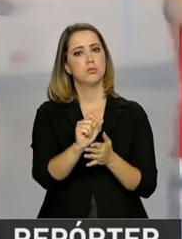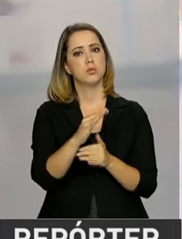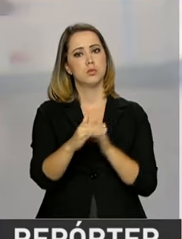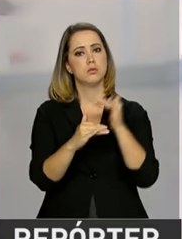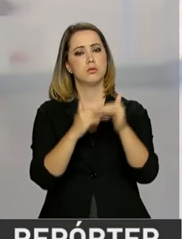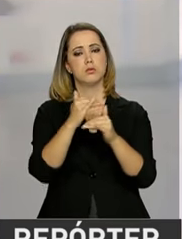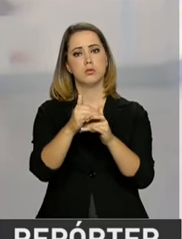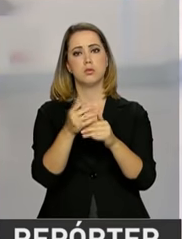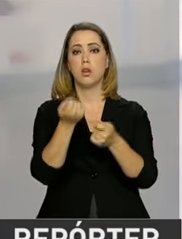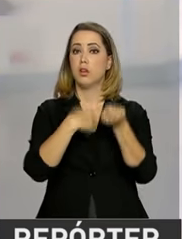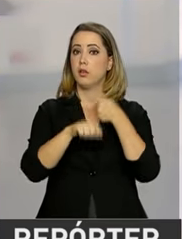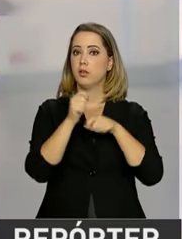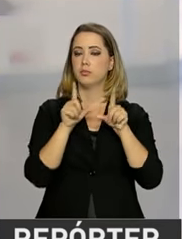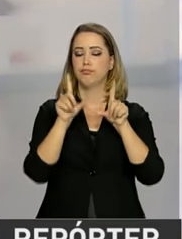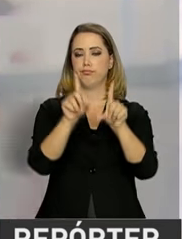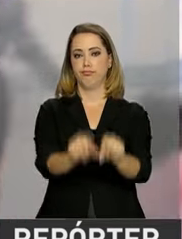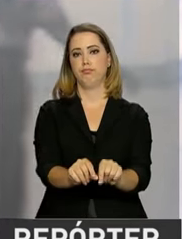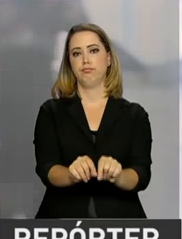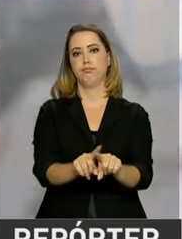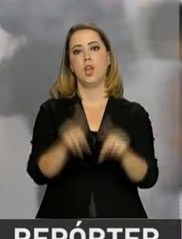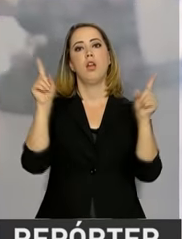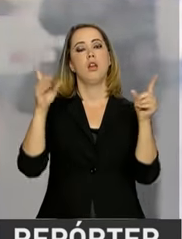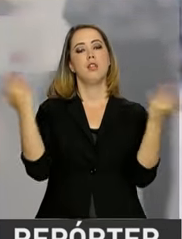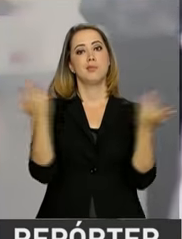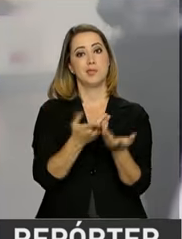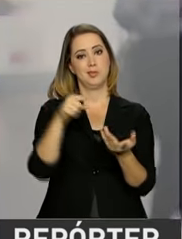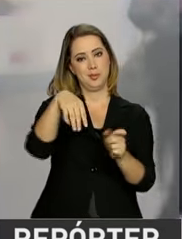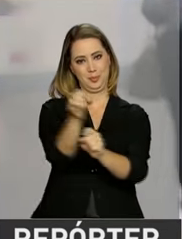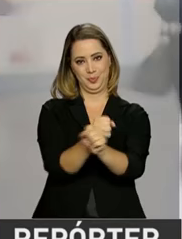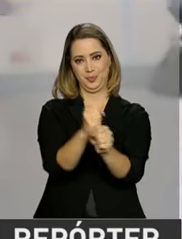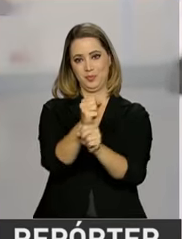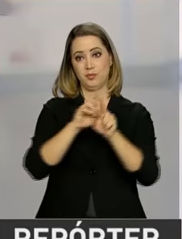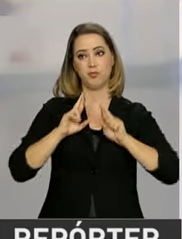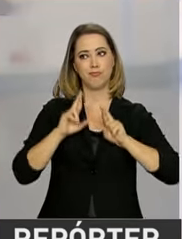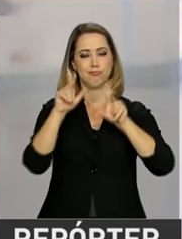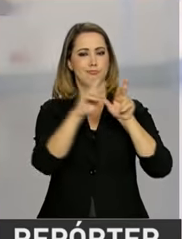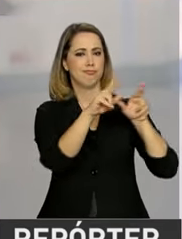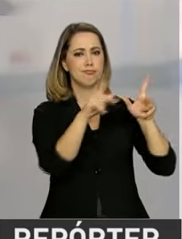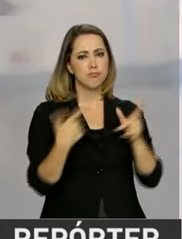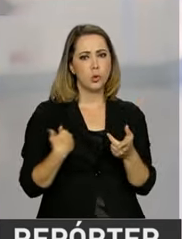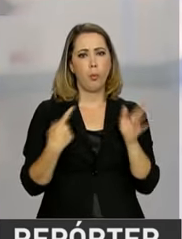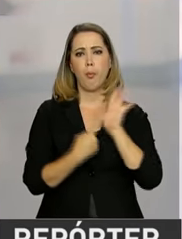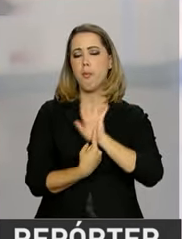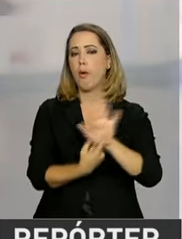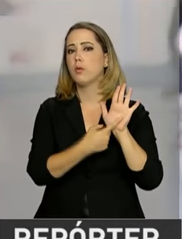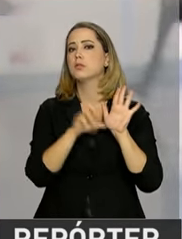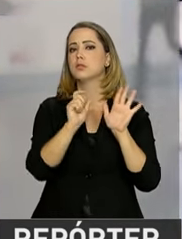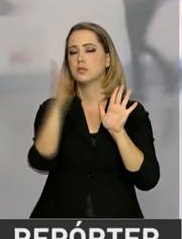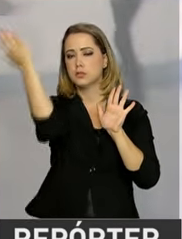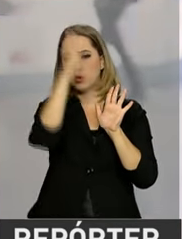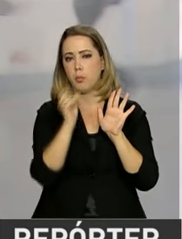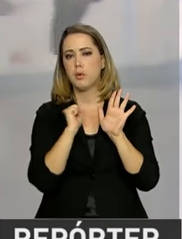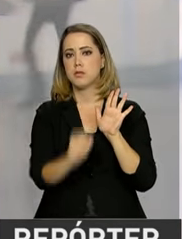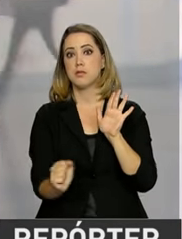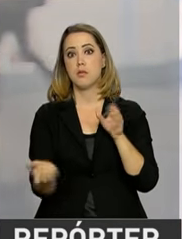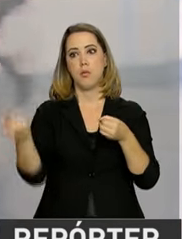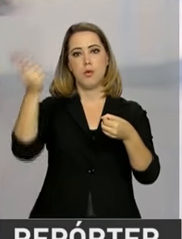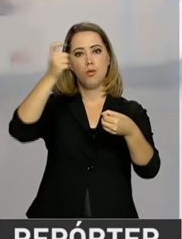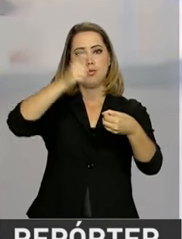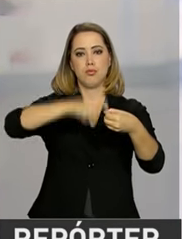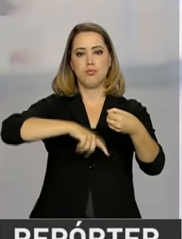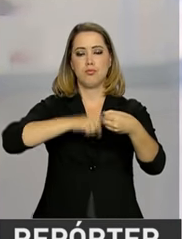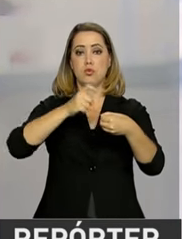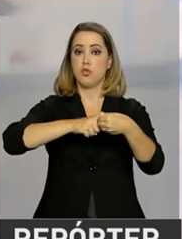de crescer a economia encolheu mas para este ano diferentes indicadores revelam que o Brasil pode estar em inci